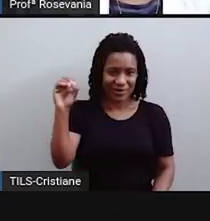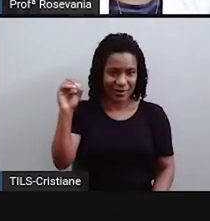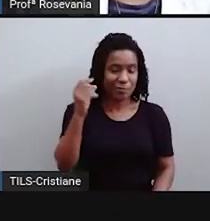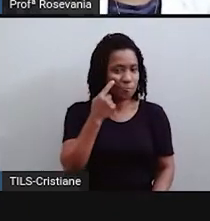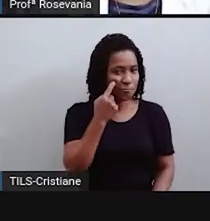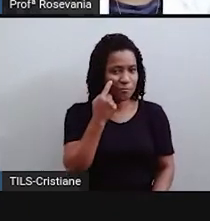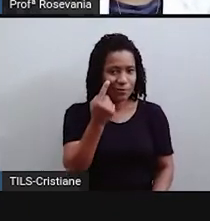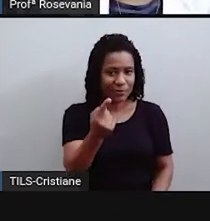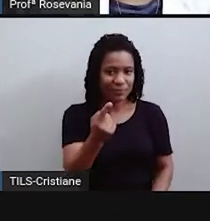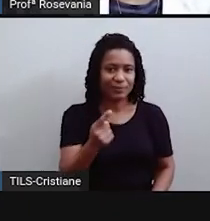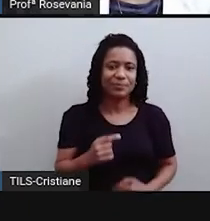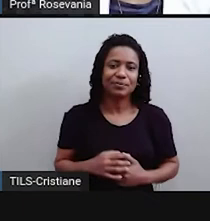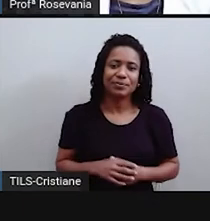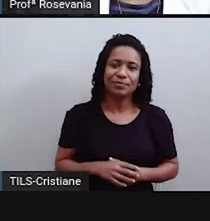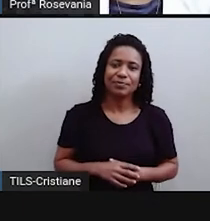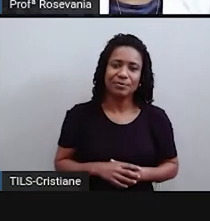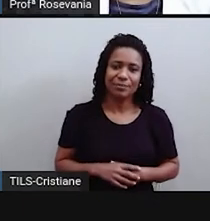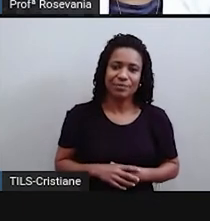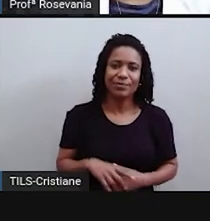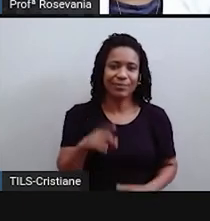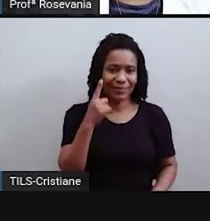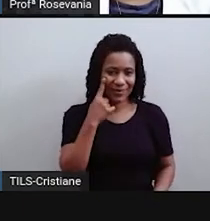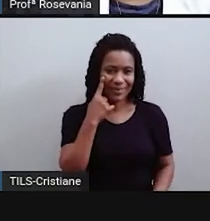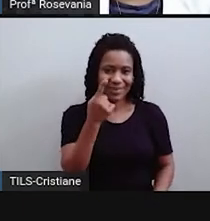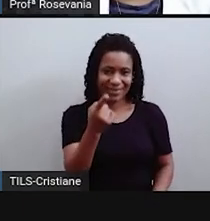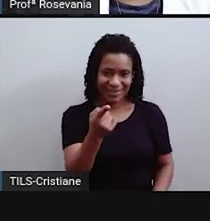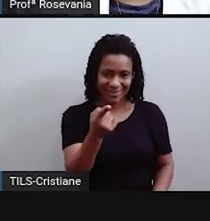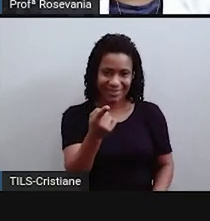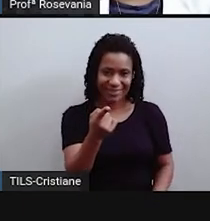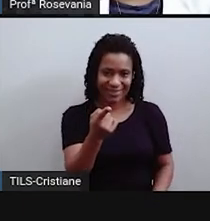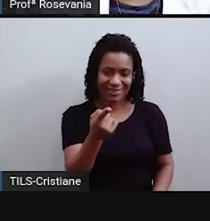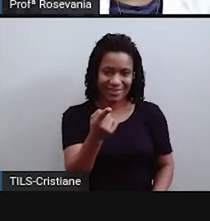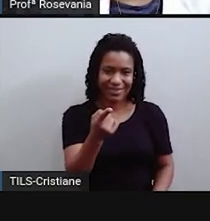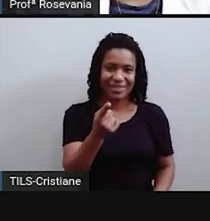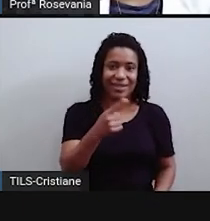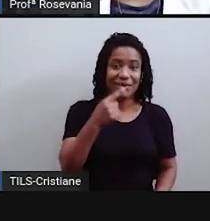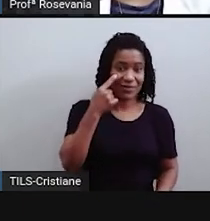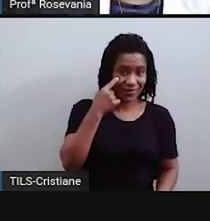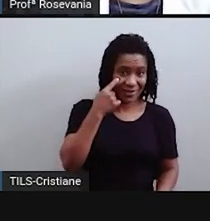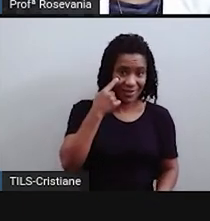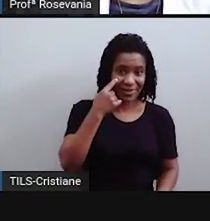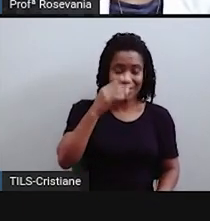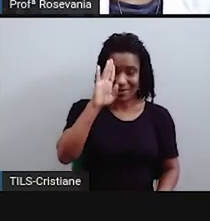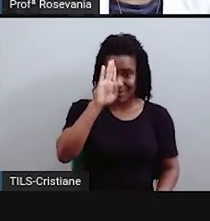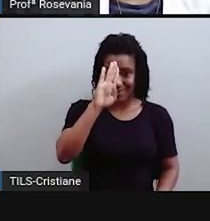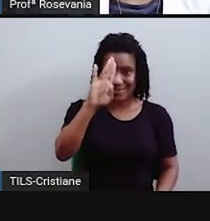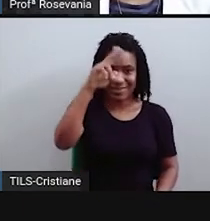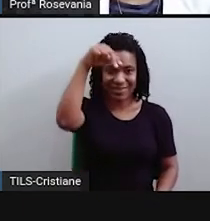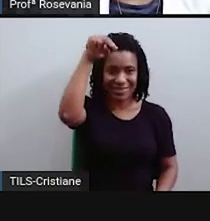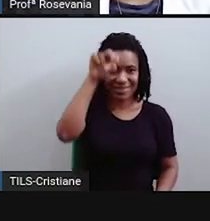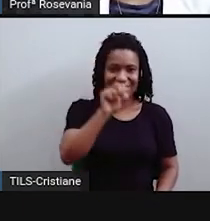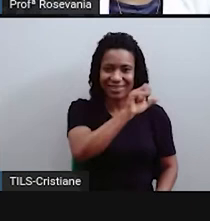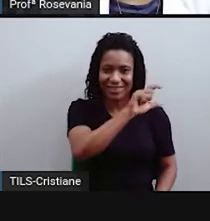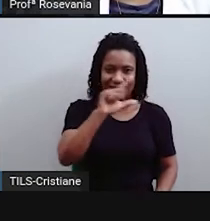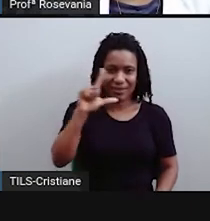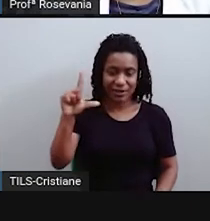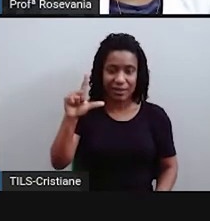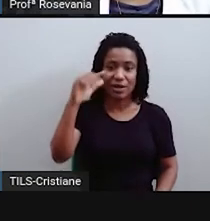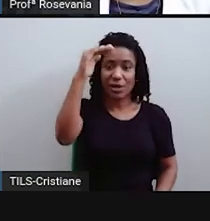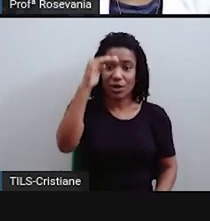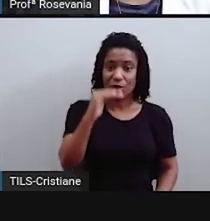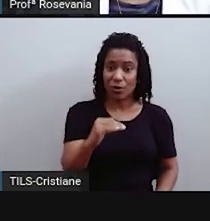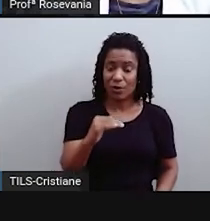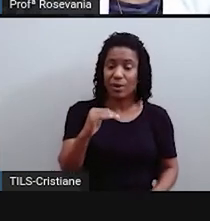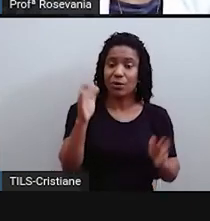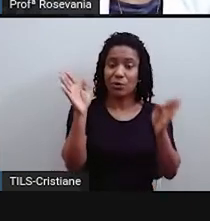pontos, né, colaterais, nordeste, que aqui eu já estou juntando, ó, esses dois, está vendo? O sudeste, que eu já estou juntando este